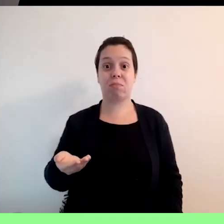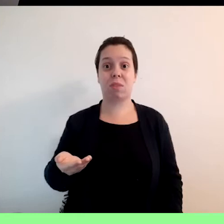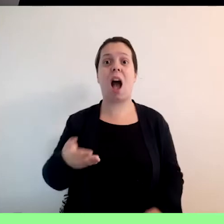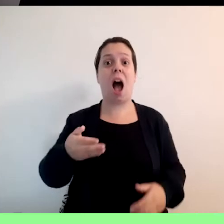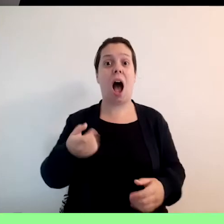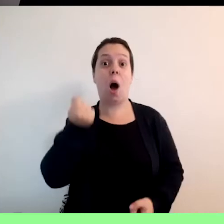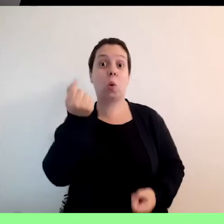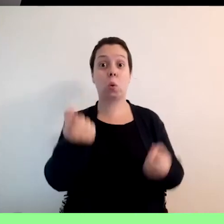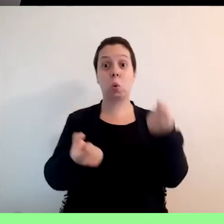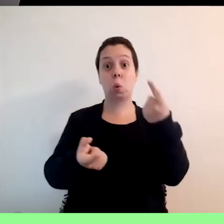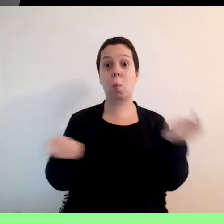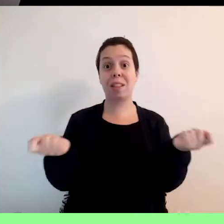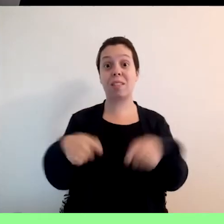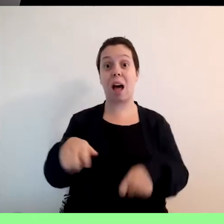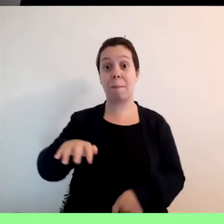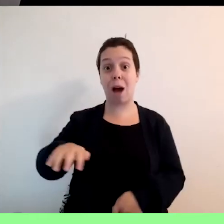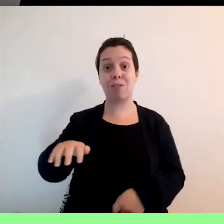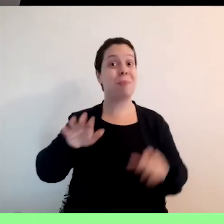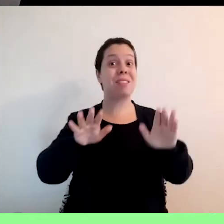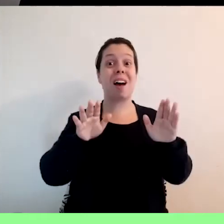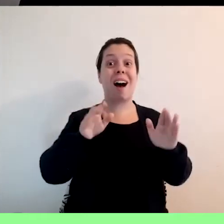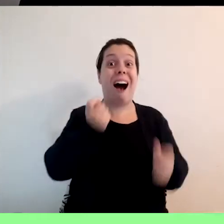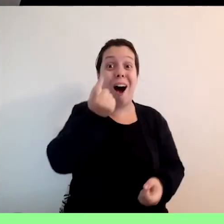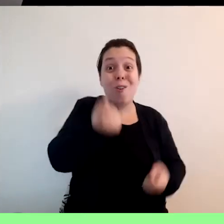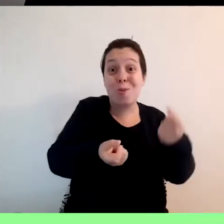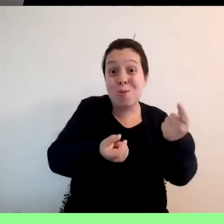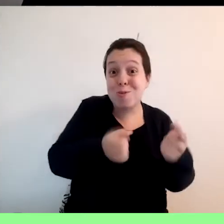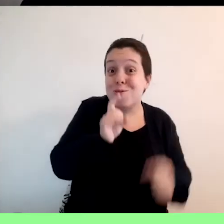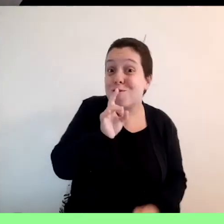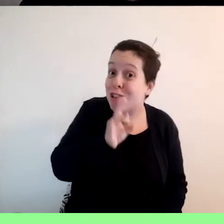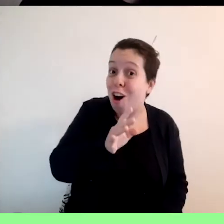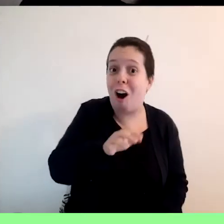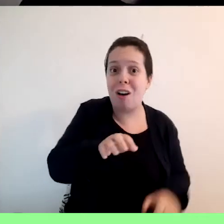com atalho. Então, não tem essa alternativa aí.